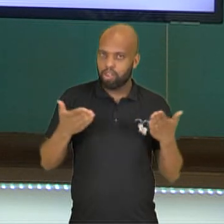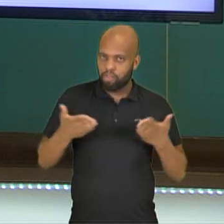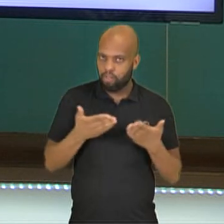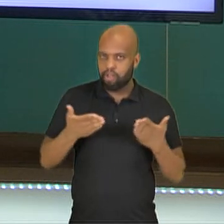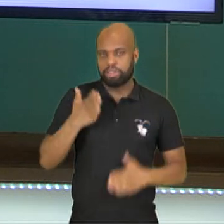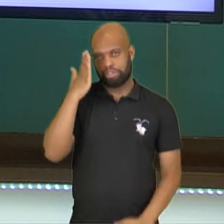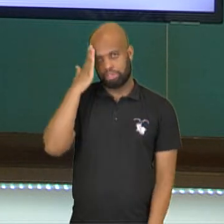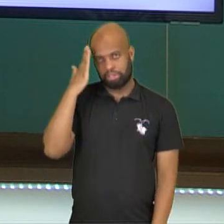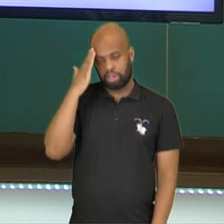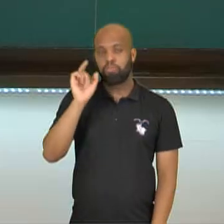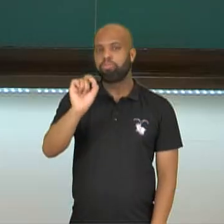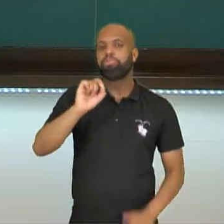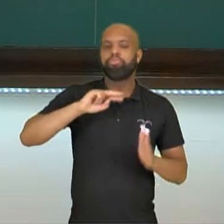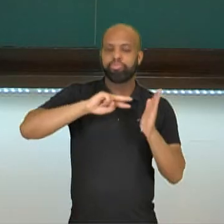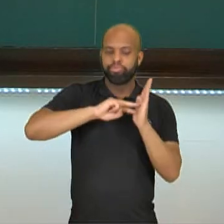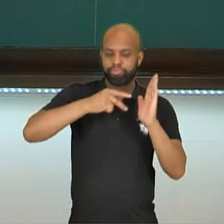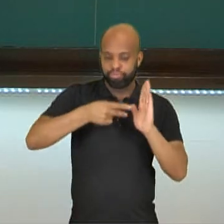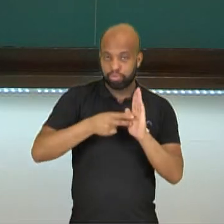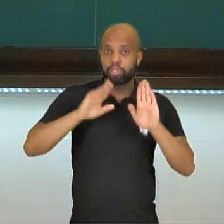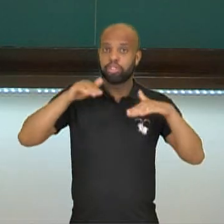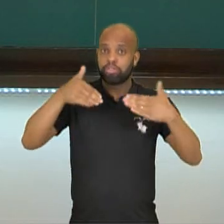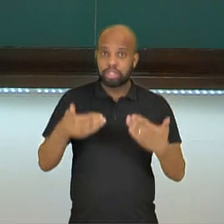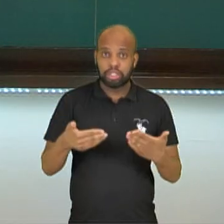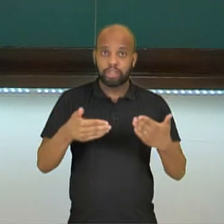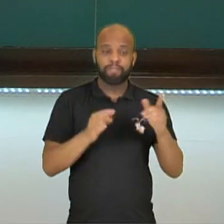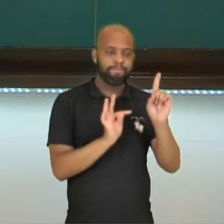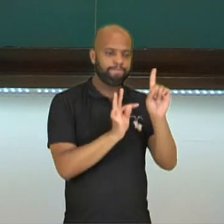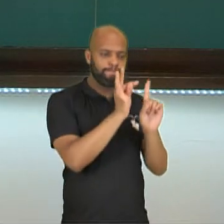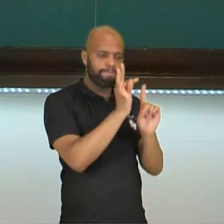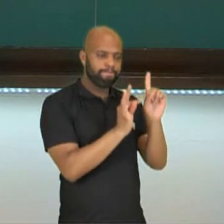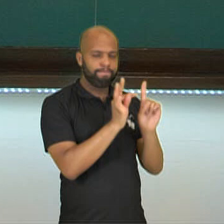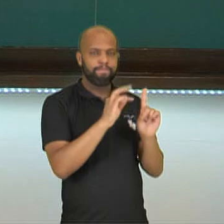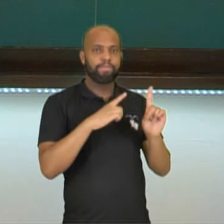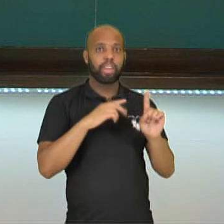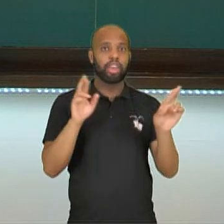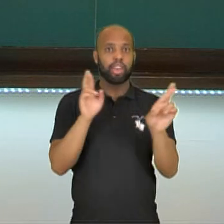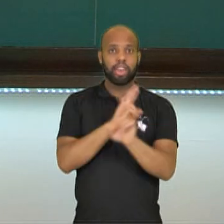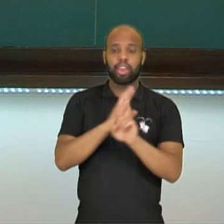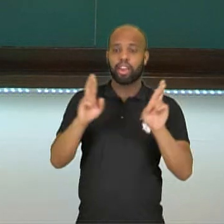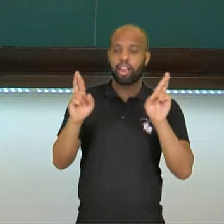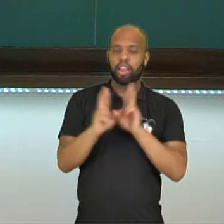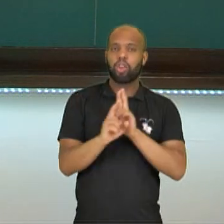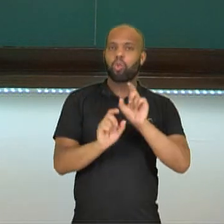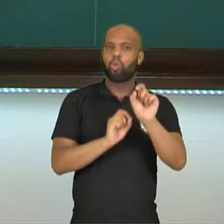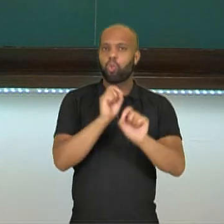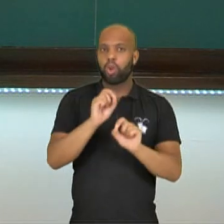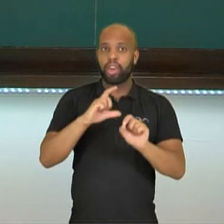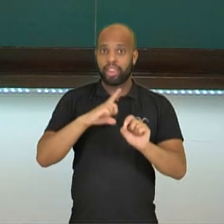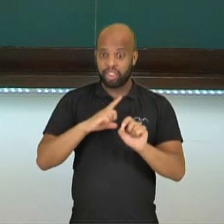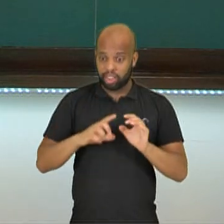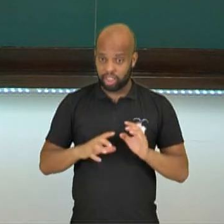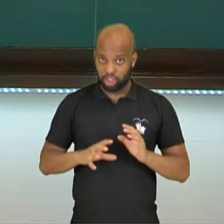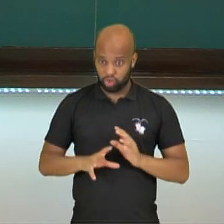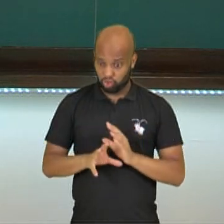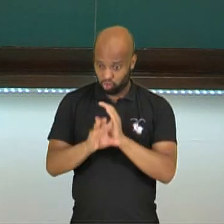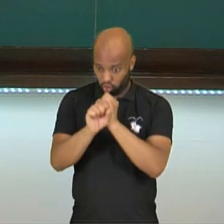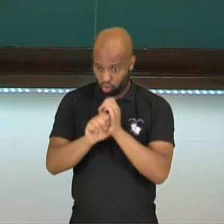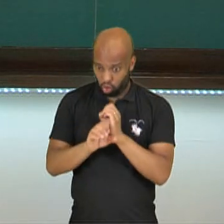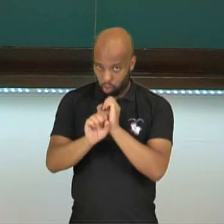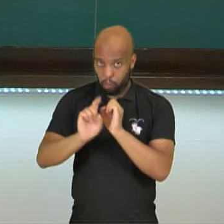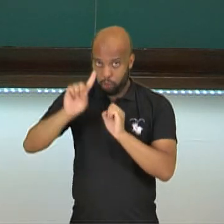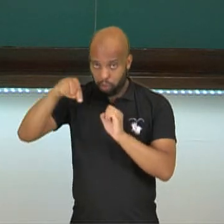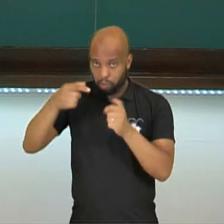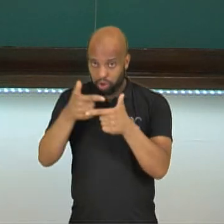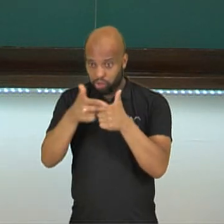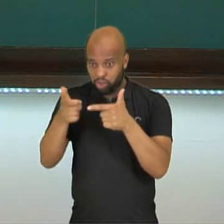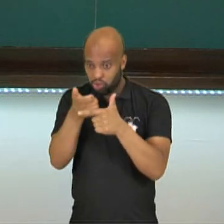atualmente. O que seria? Temperatura está relacionado com a média, veja a palavra que eu estou falando, média de agitação